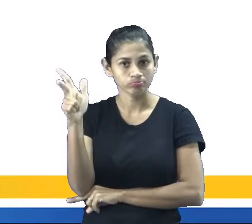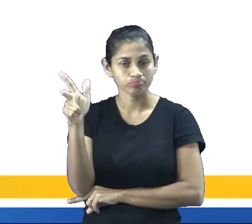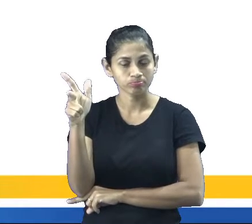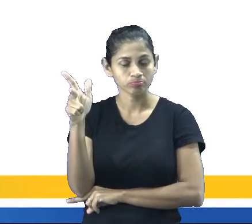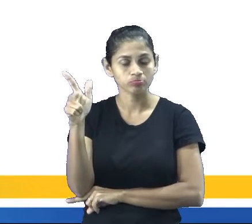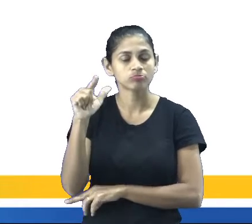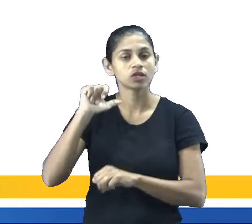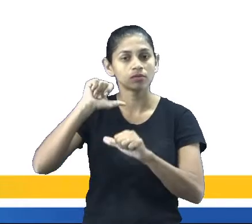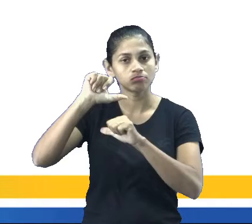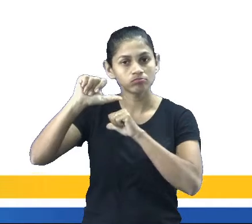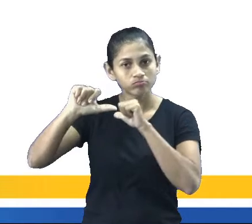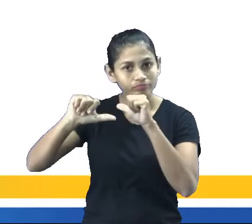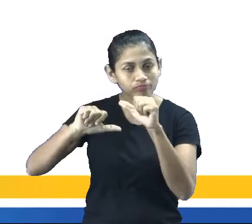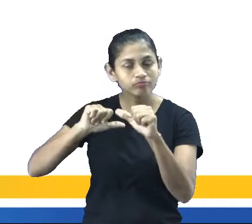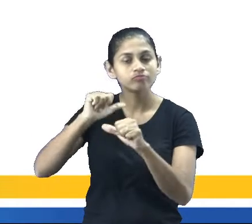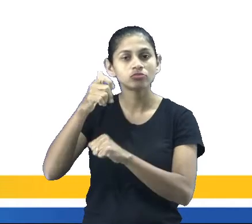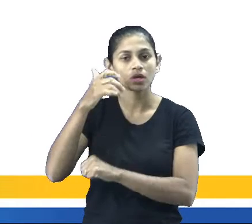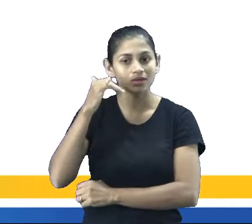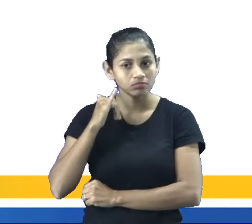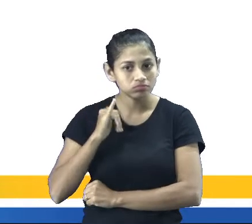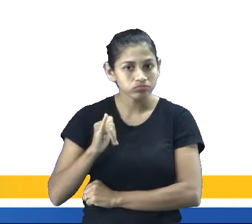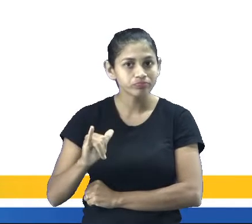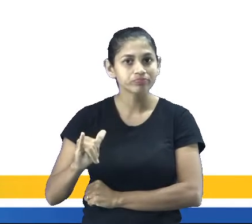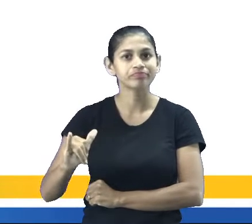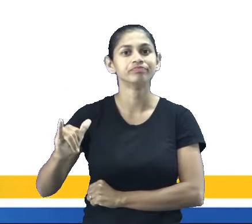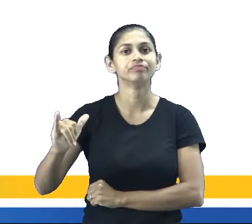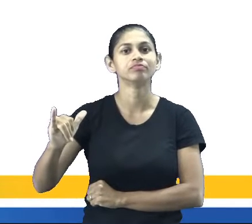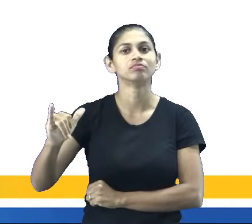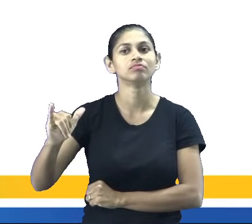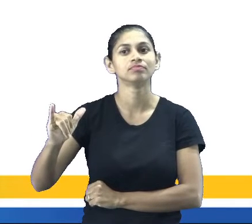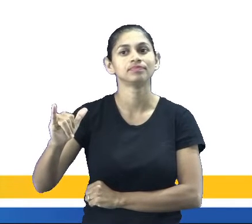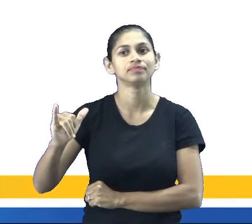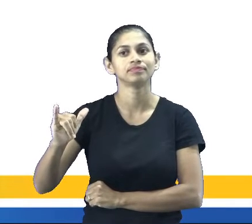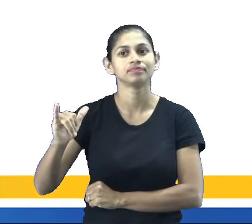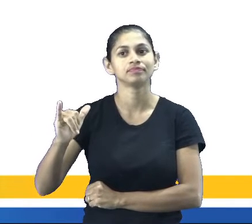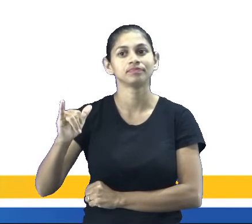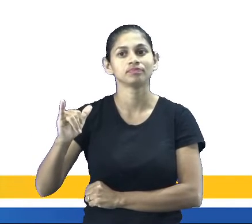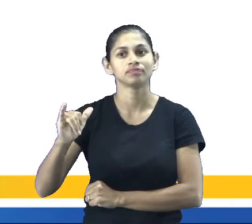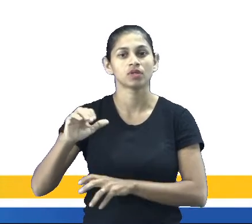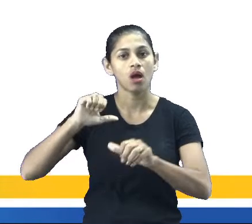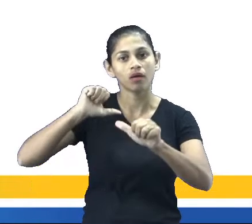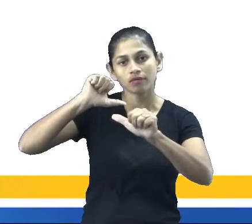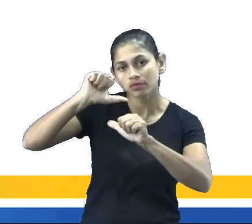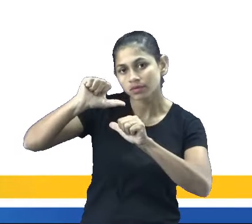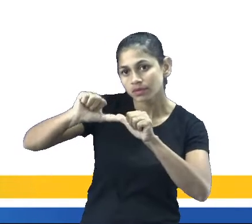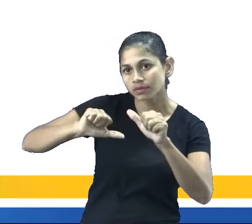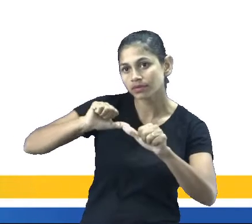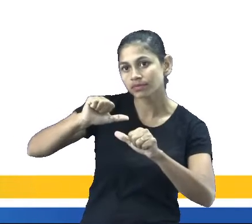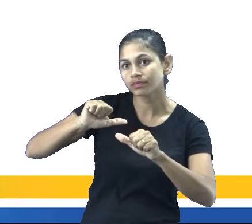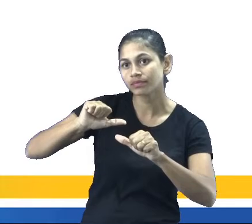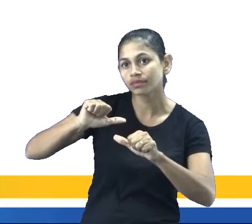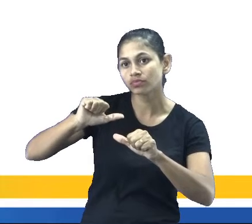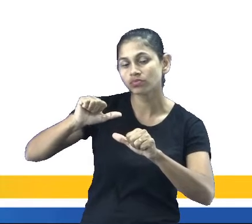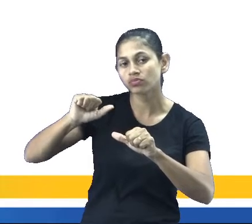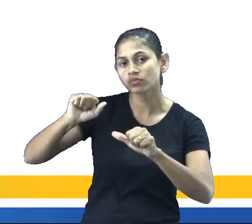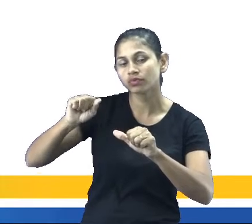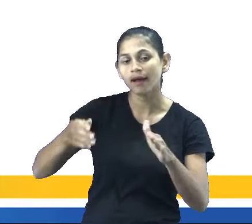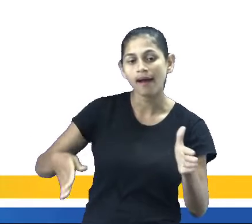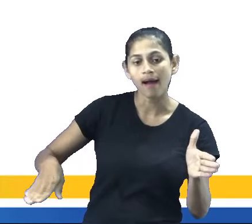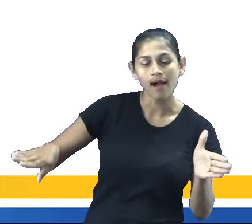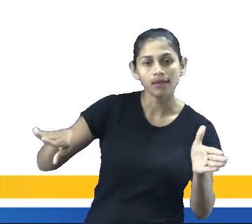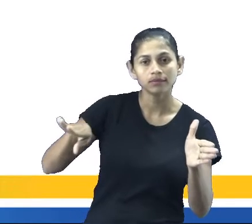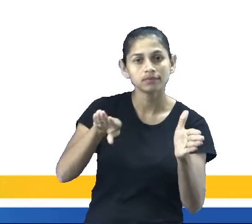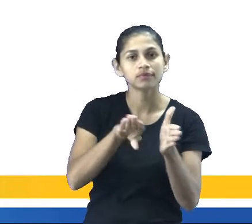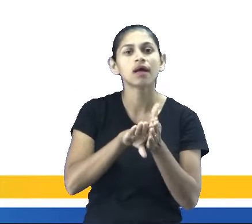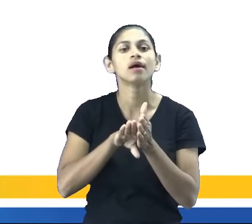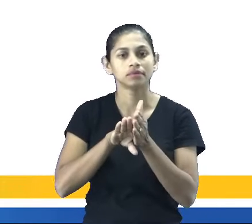haja geração de energia, né? Então essa energia vai ali para o transformador e esse transformador ele vai enviar